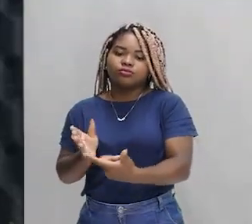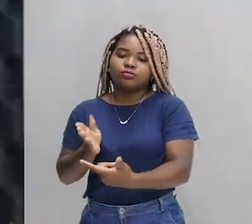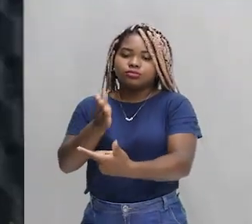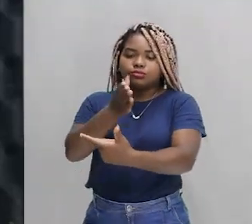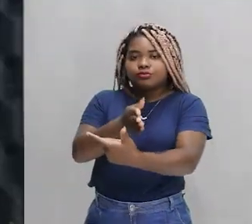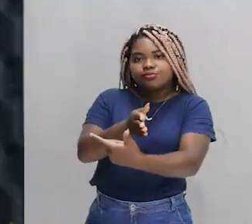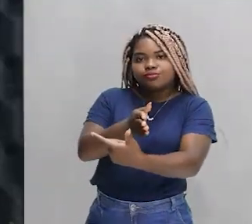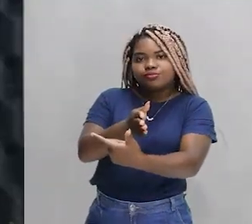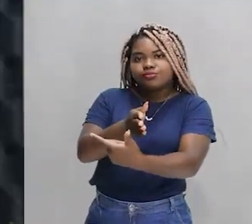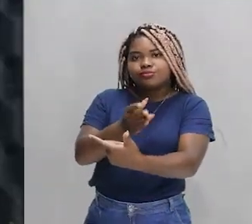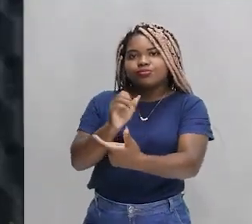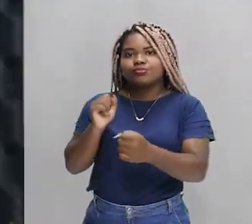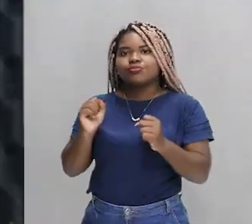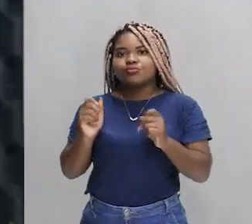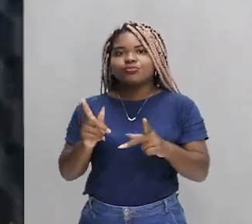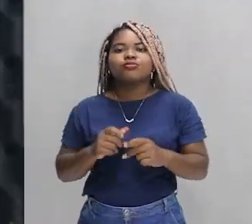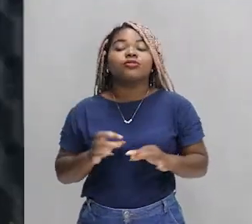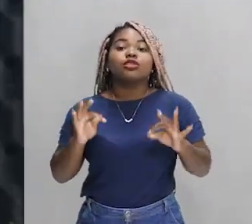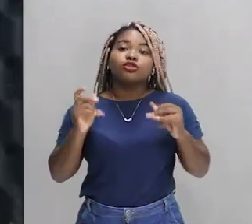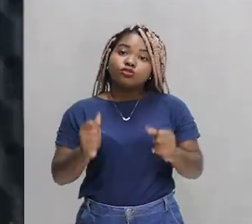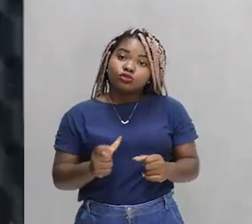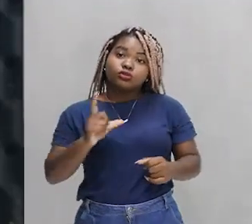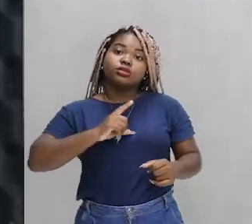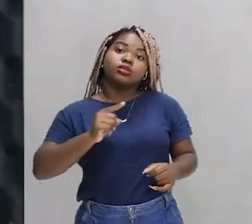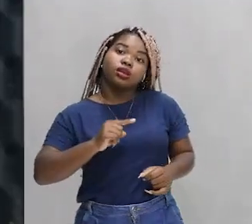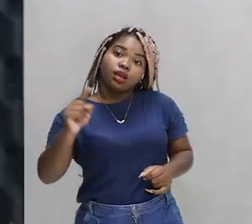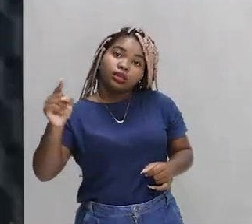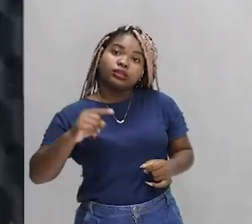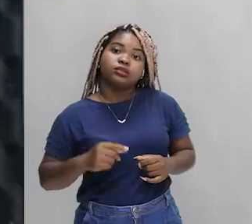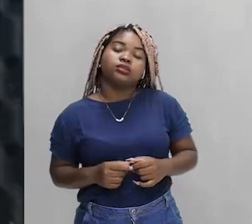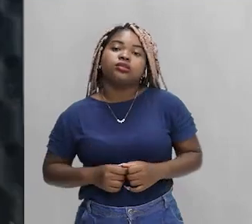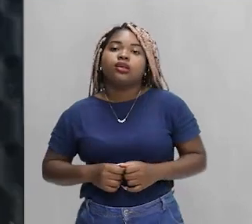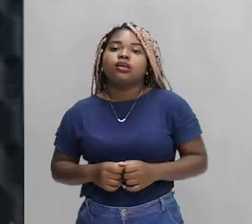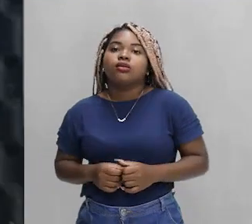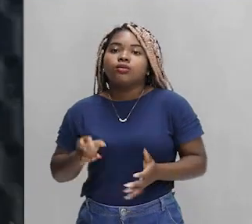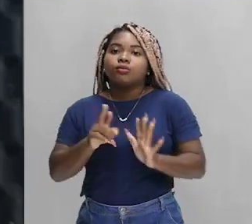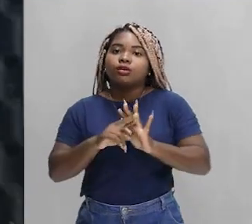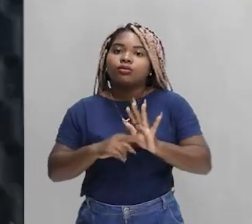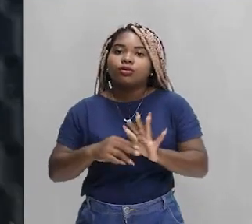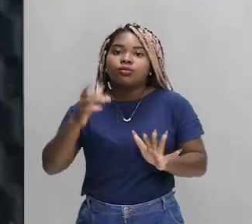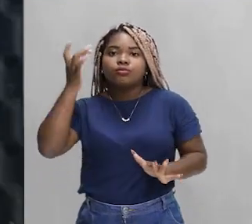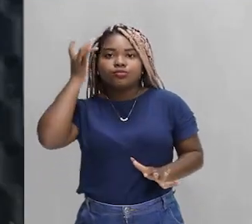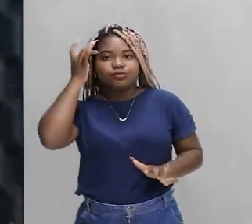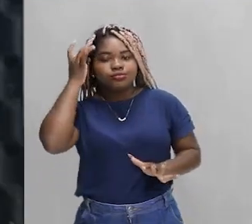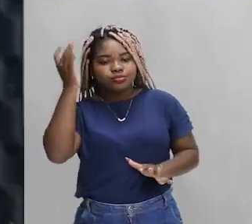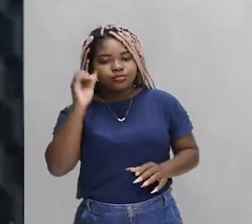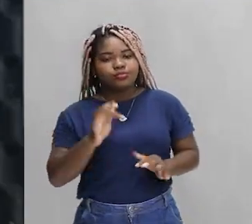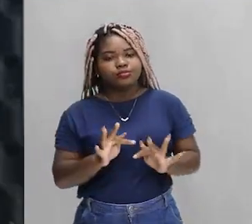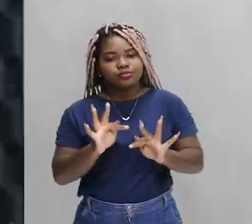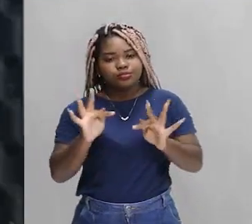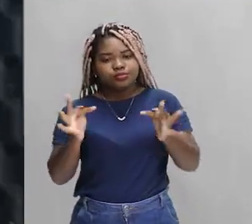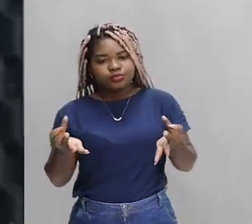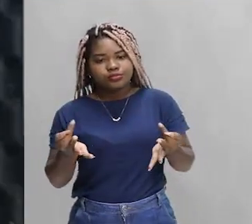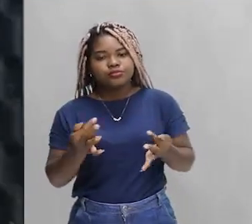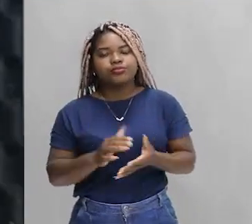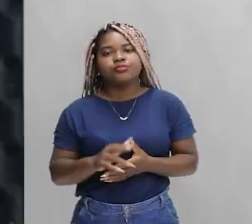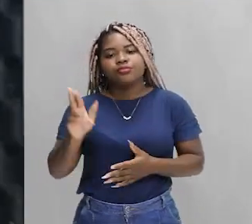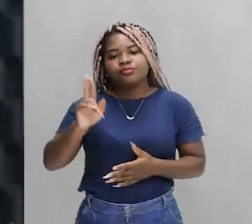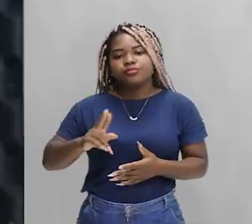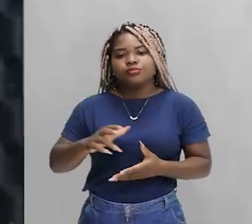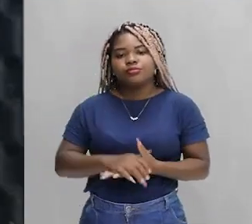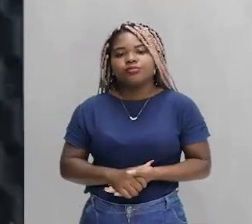né? Então, observem que todas recebem um acento, é uma regra bem fácil, bem simples da gente memorizar e